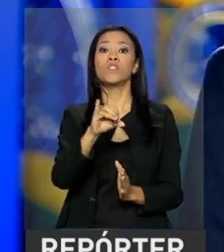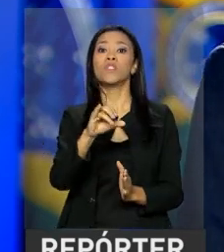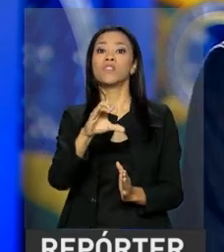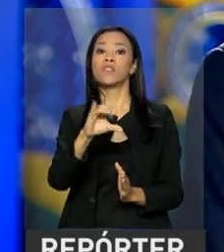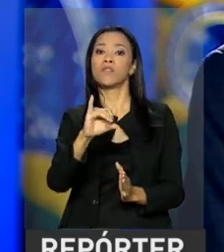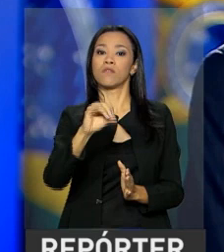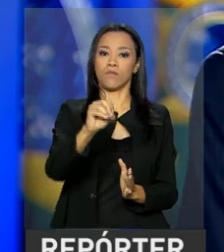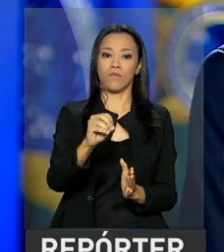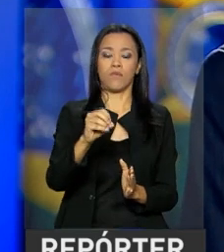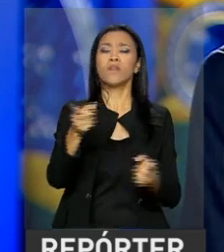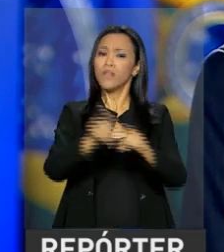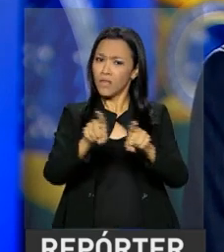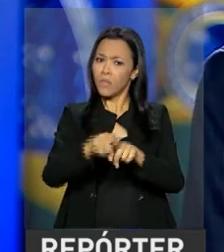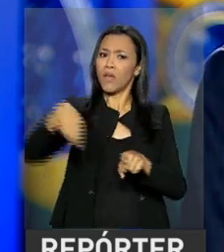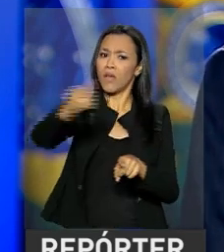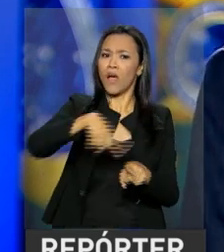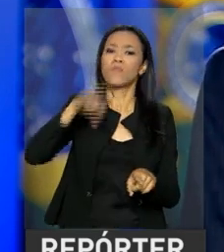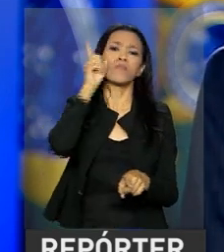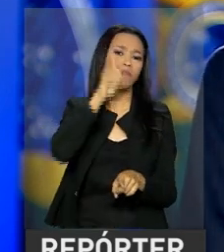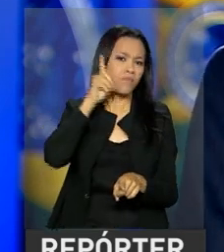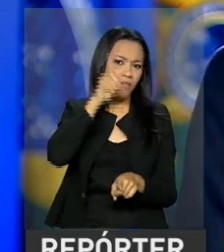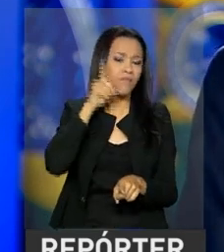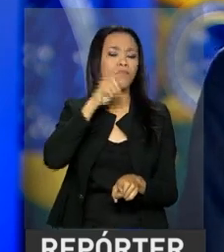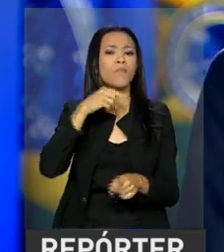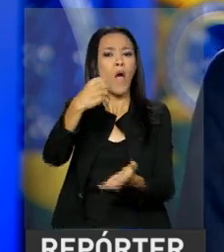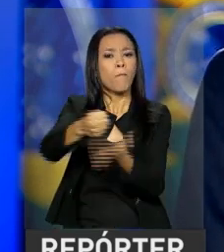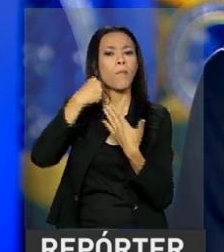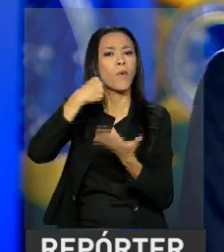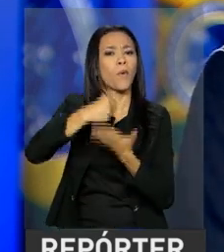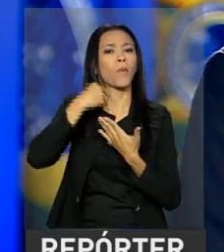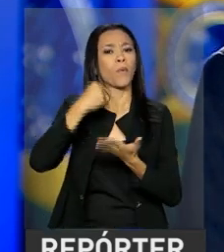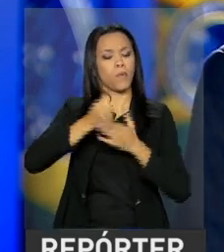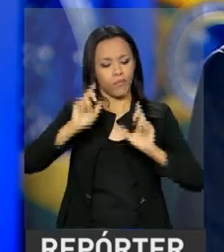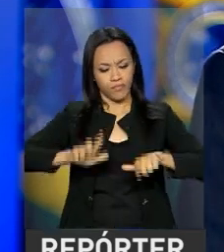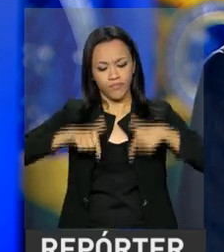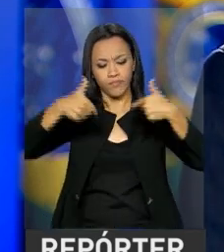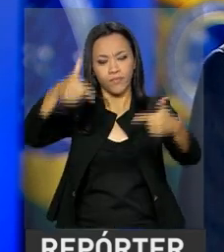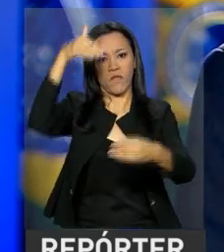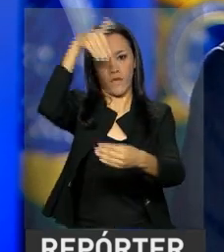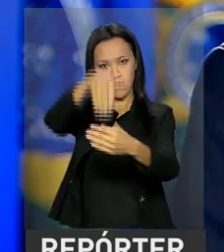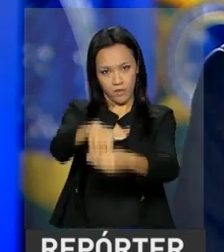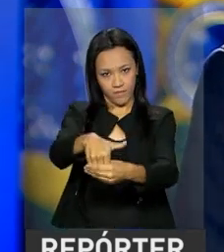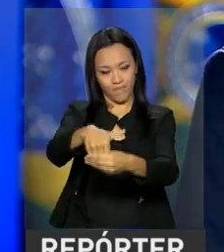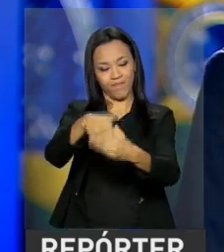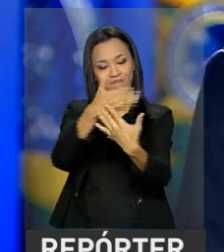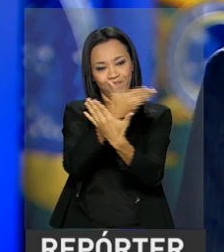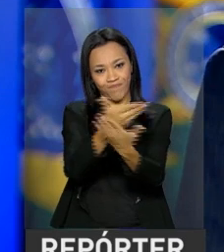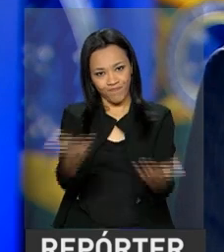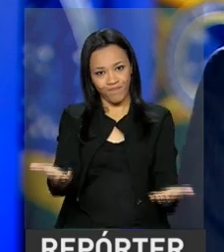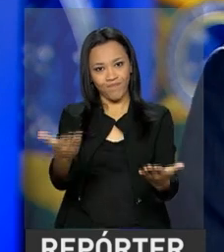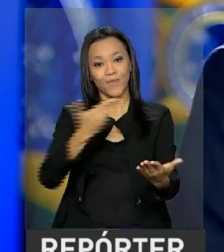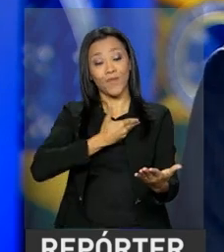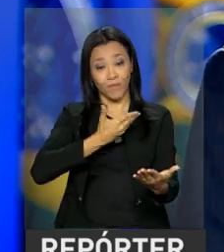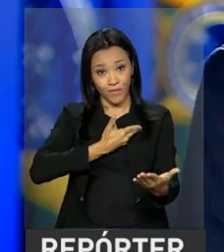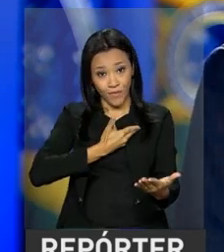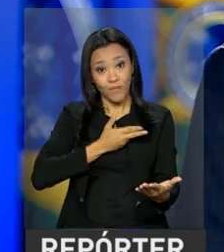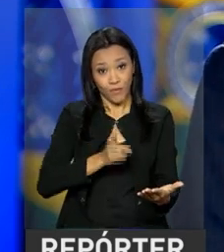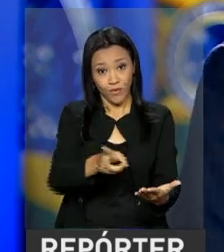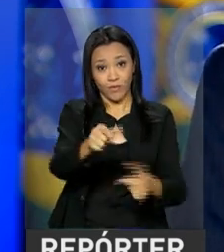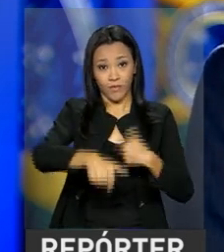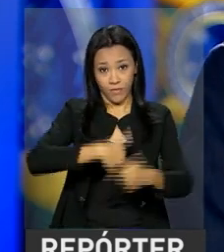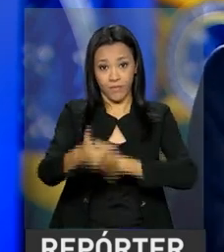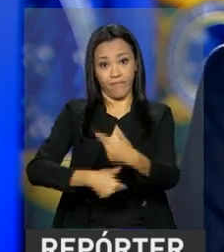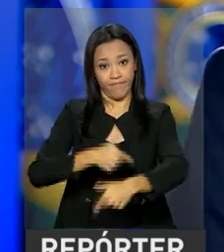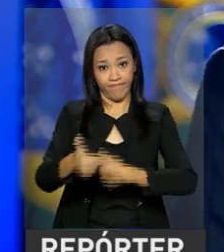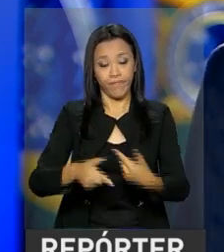e aos parlamentares da base aliada pelo empenho nestas votações meus amigos o trabalho continua e